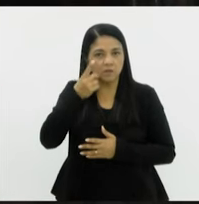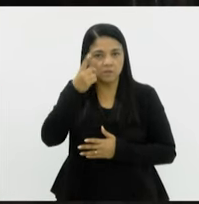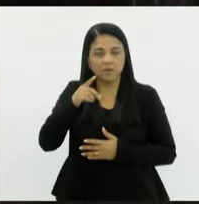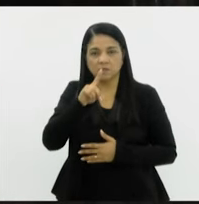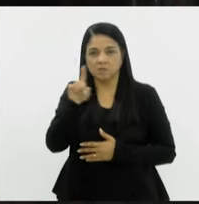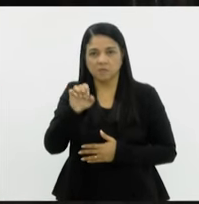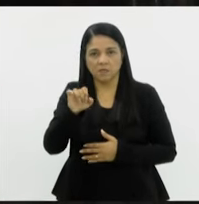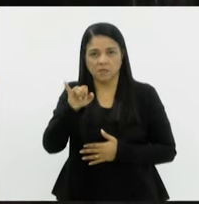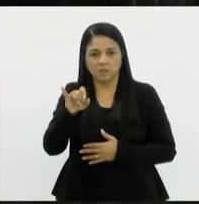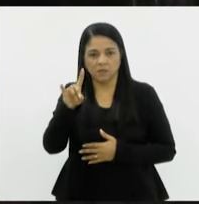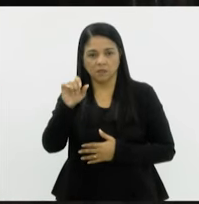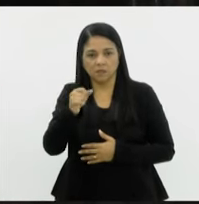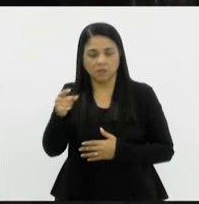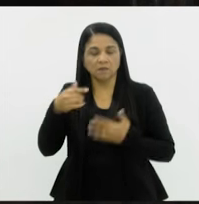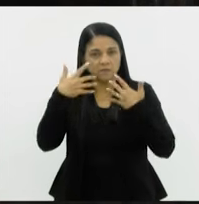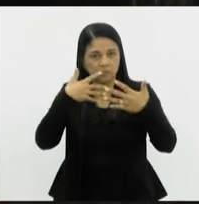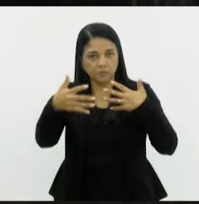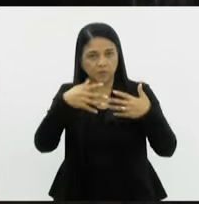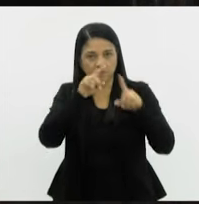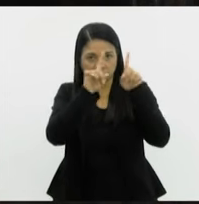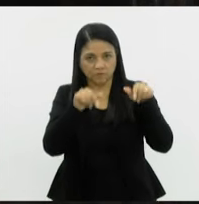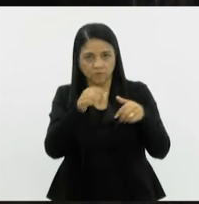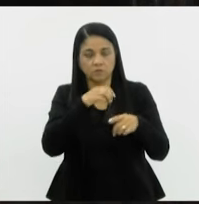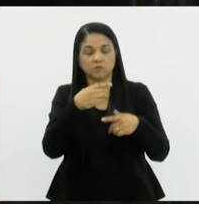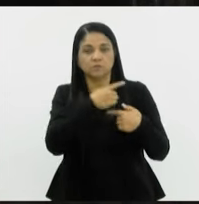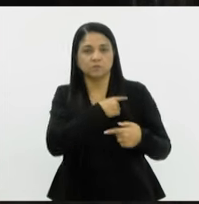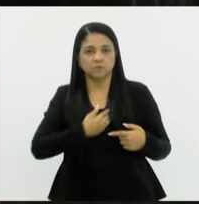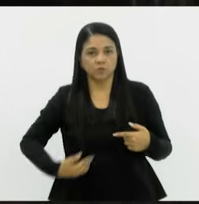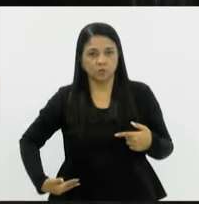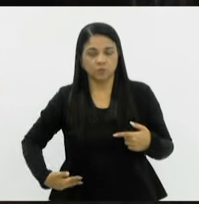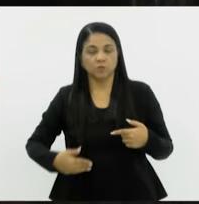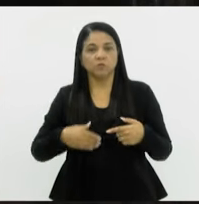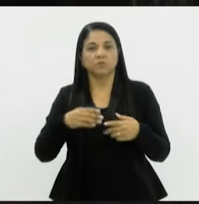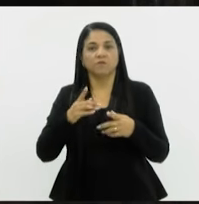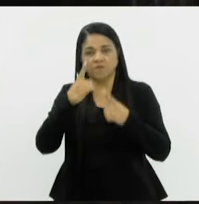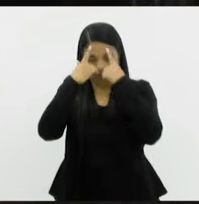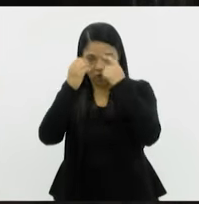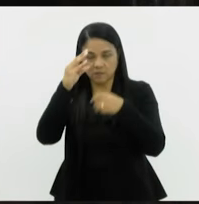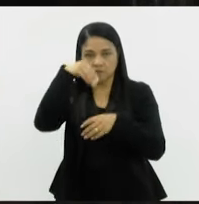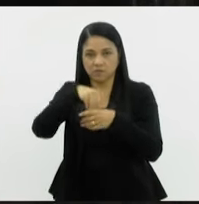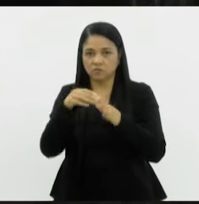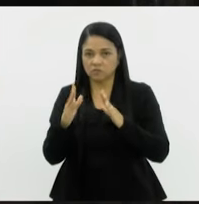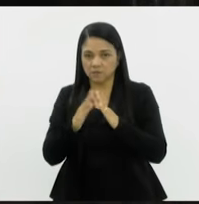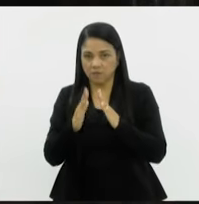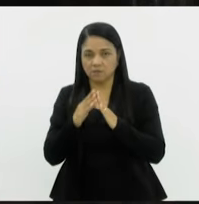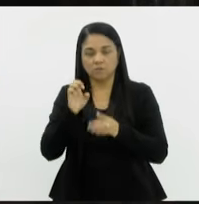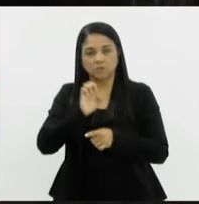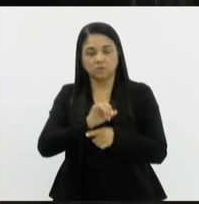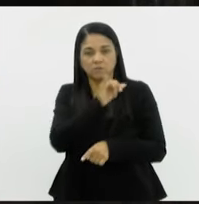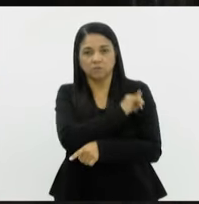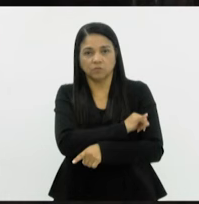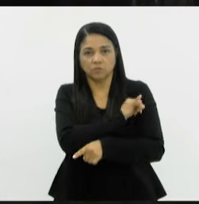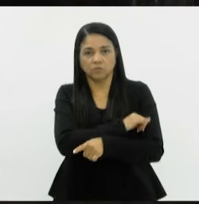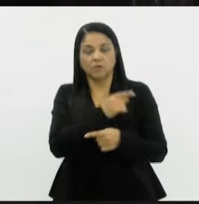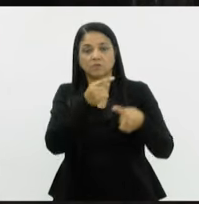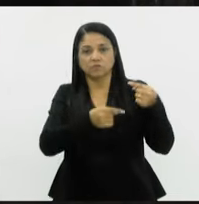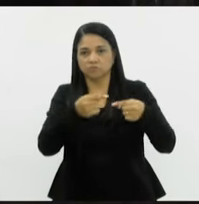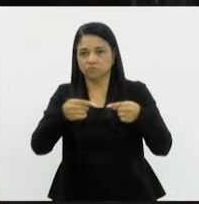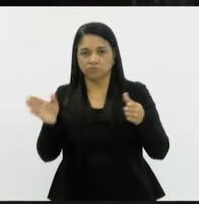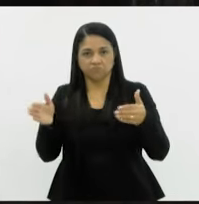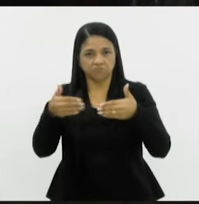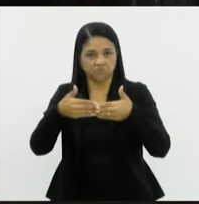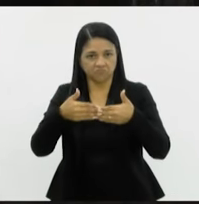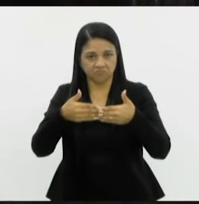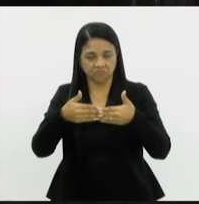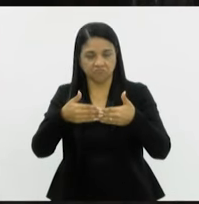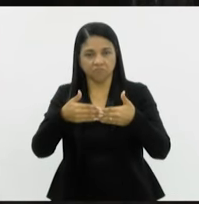sobre a transparência de servidores públicos estaduais em situação de violência doméstica e familiar, no âmbito do Estado do Rio de Janeiro. Em discussão, não havendo quem queira